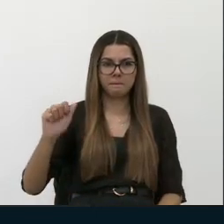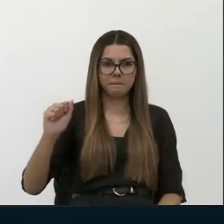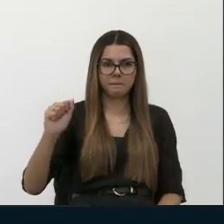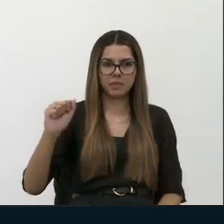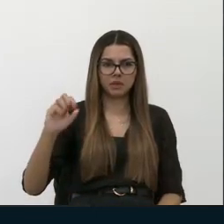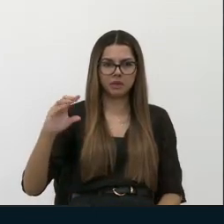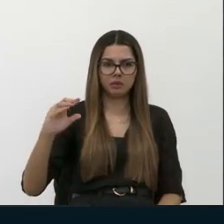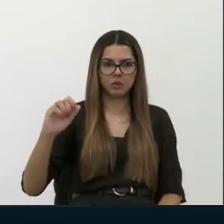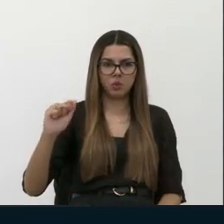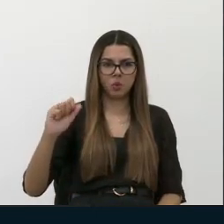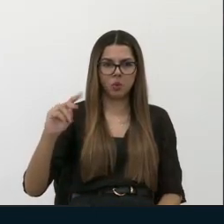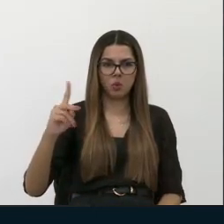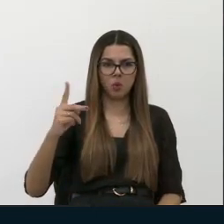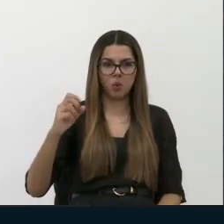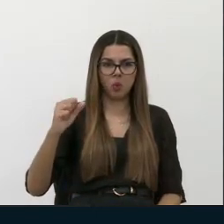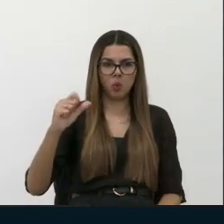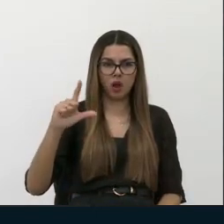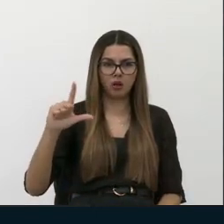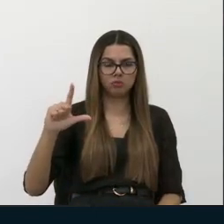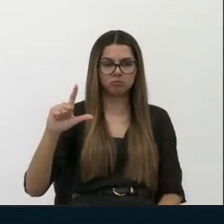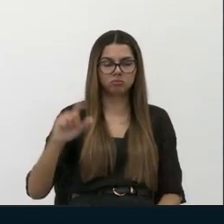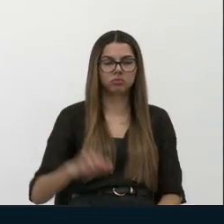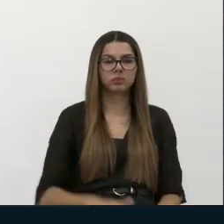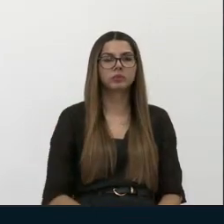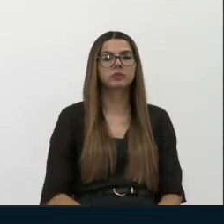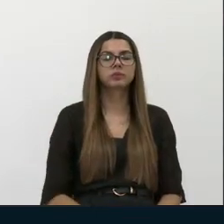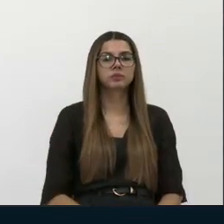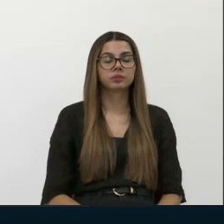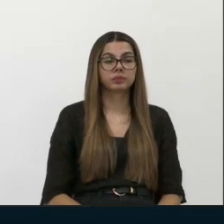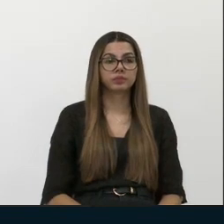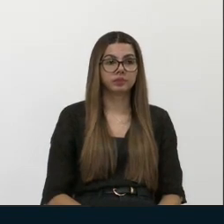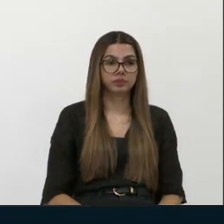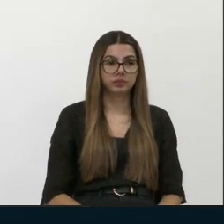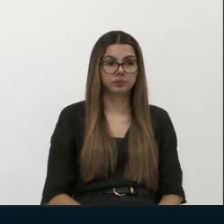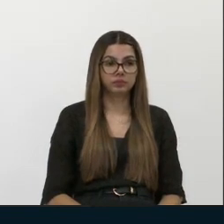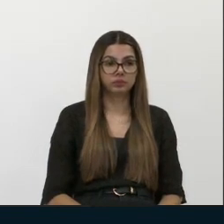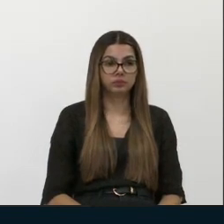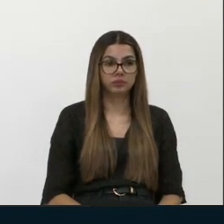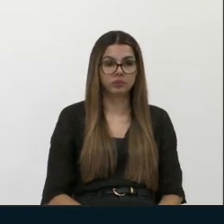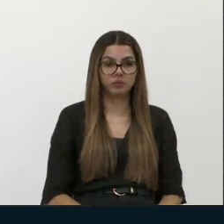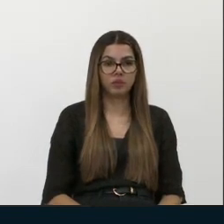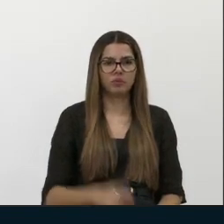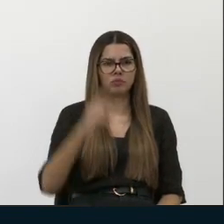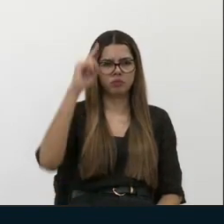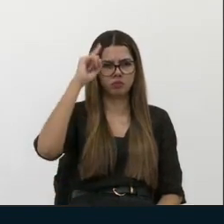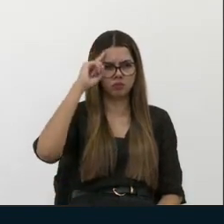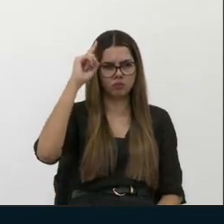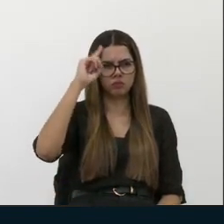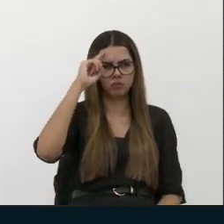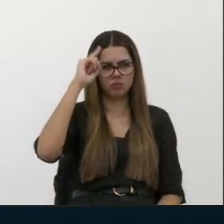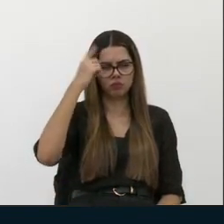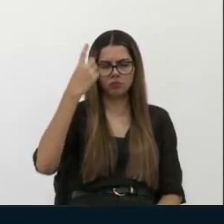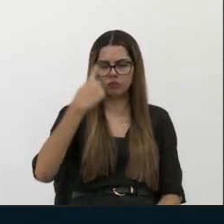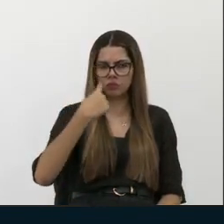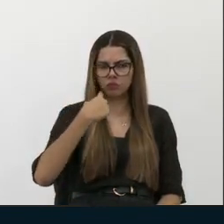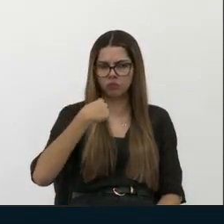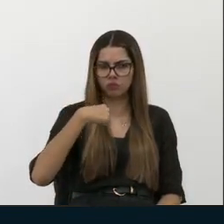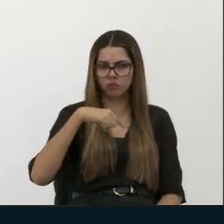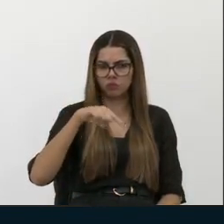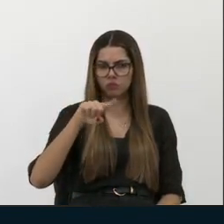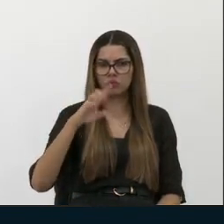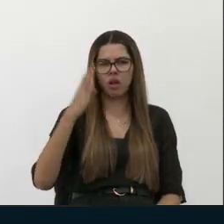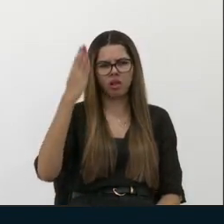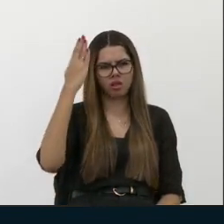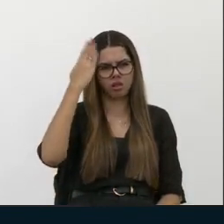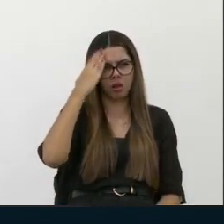com a sucessão Vicentino Papoto. E eu passo lá todo dia, nada mais do que eu, para saber se o trevo é